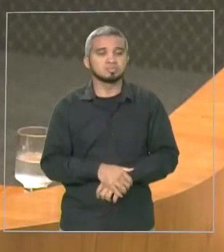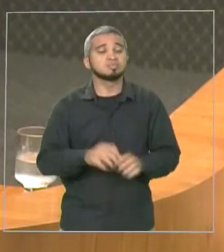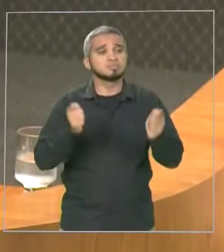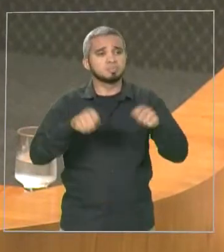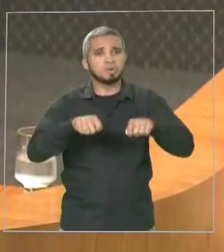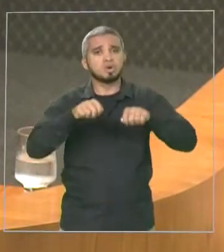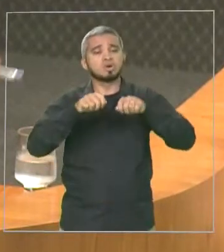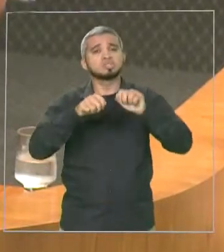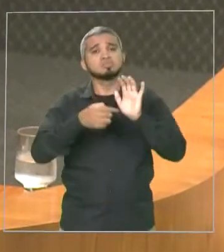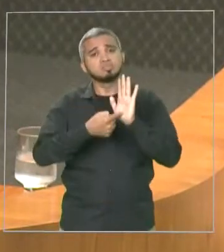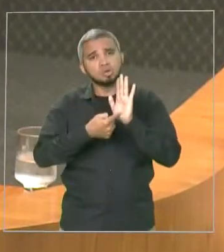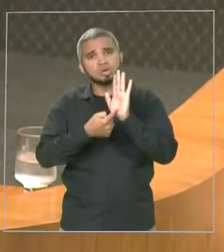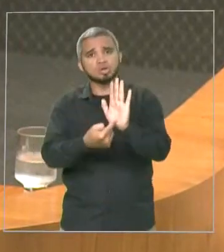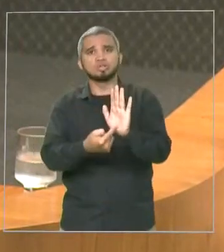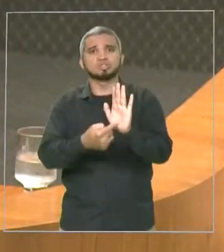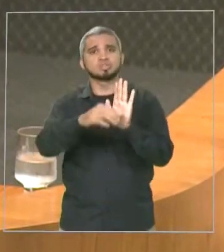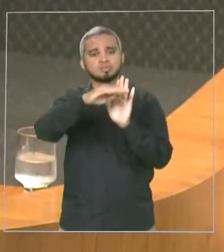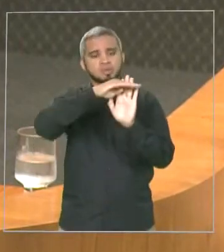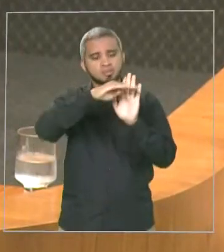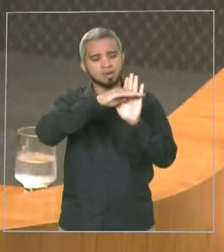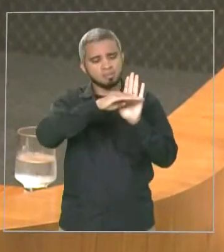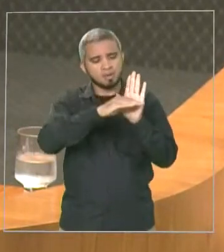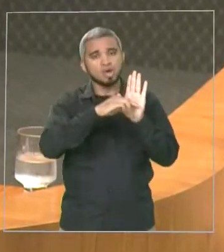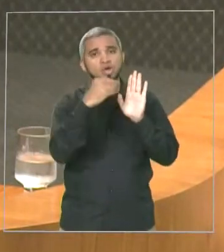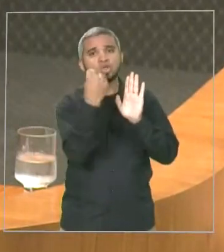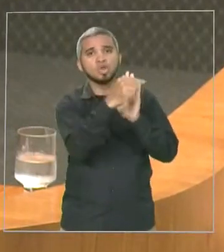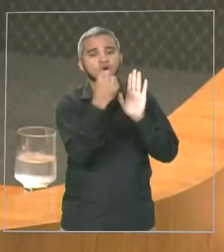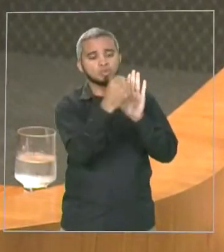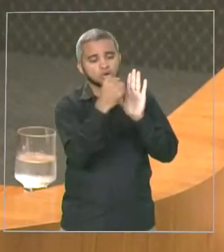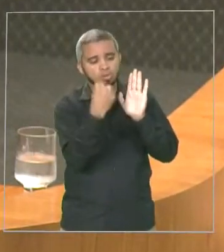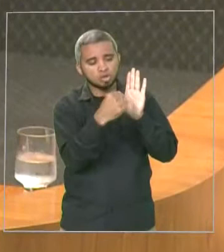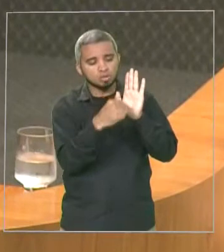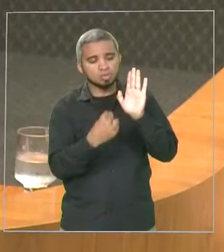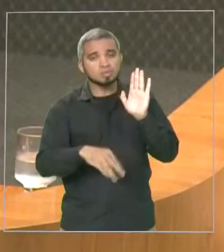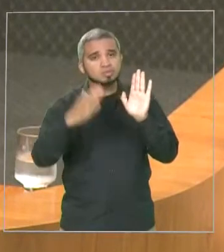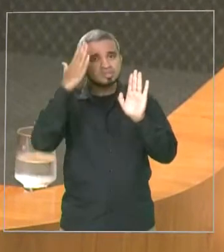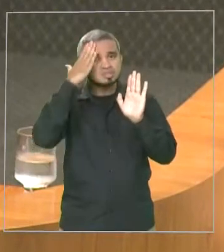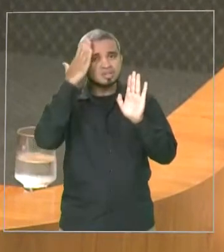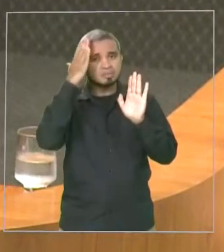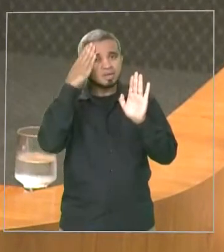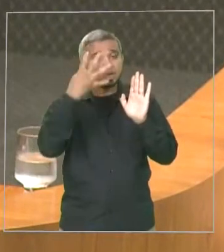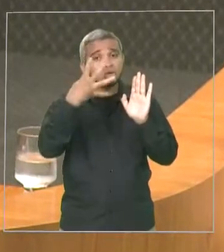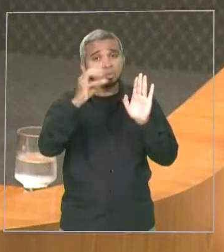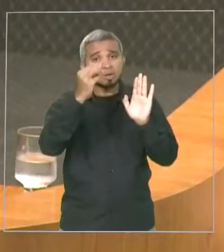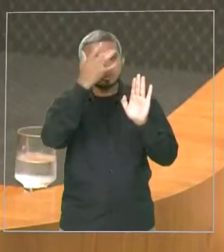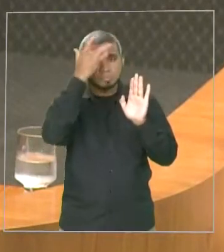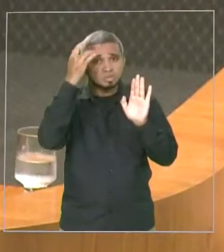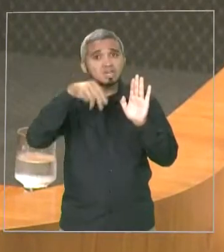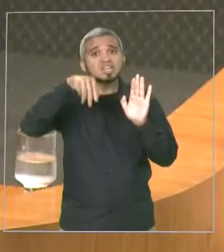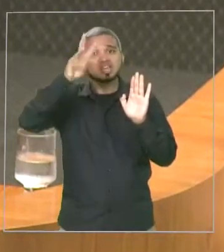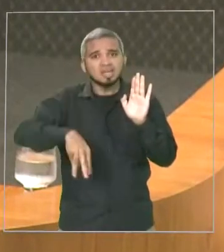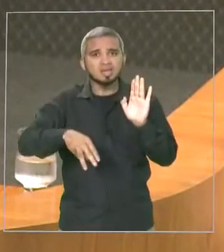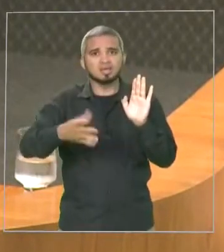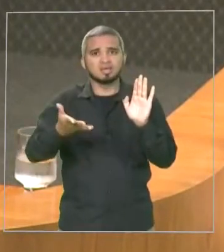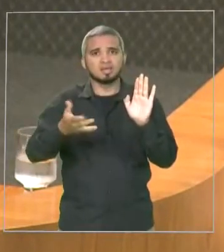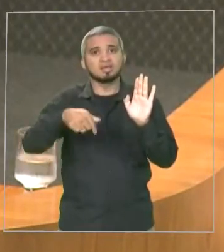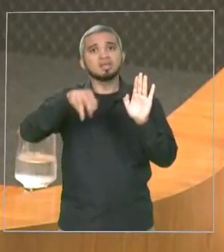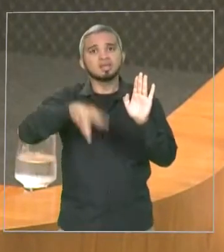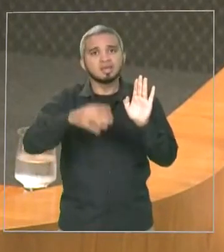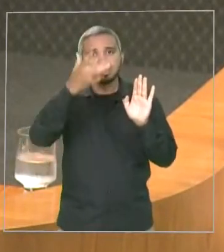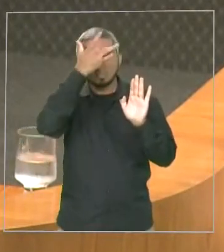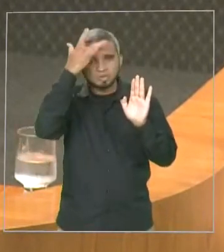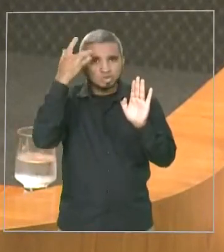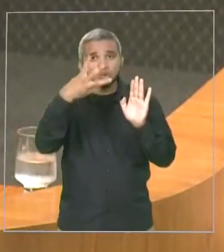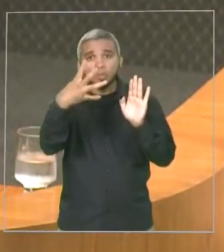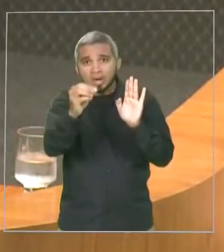publicizada a lista, não seja encaminhado para que o próprio governo, logo de imediato, abra uma sindicância para